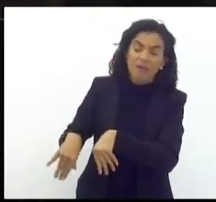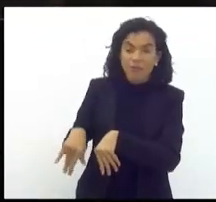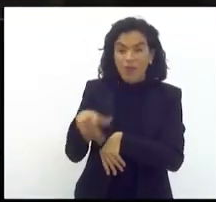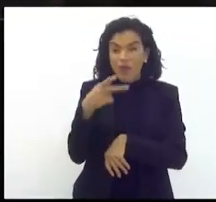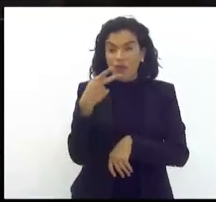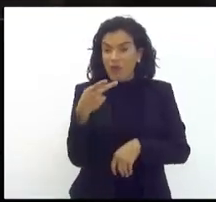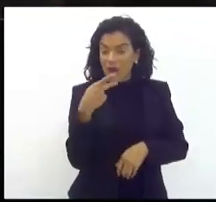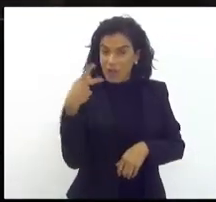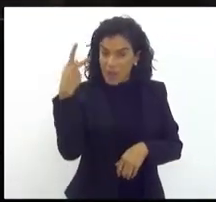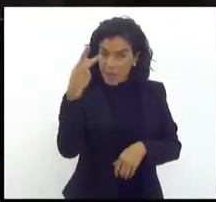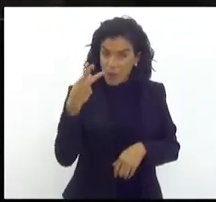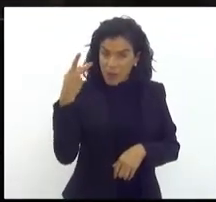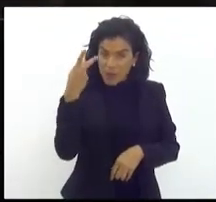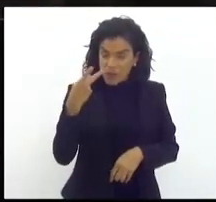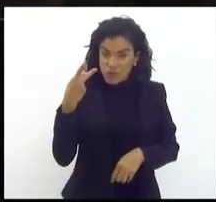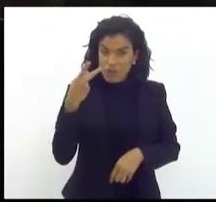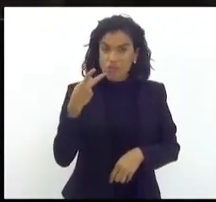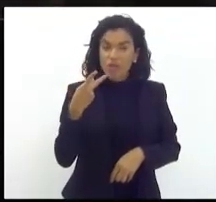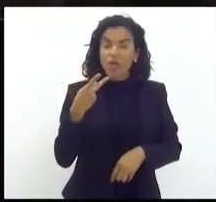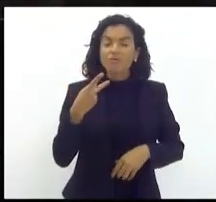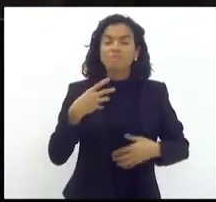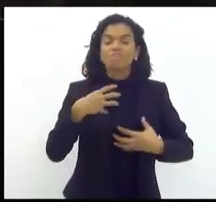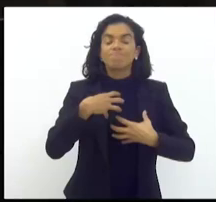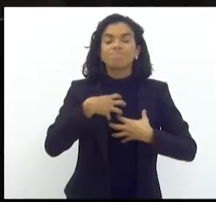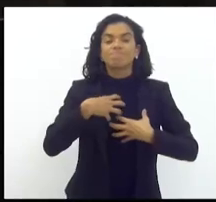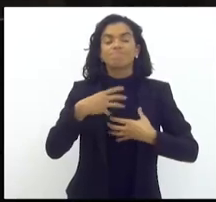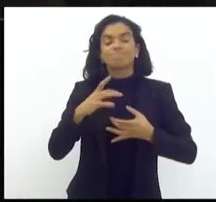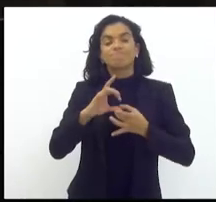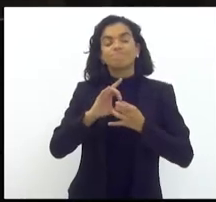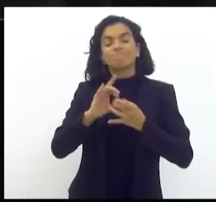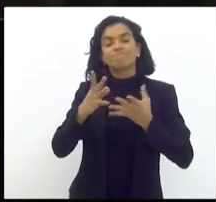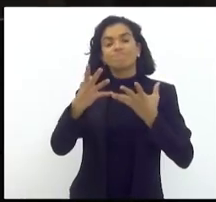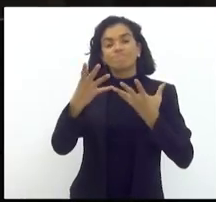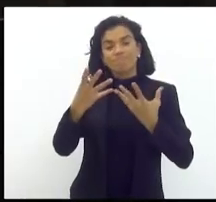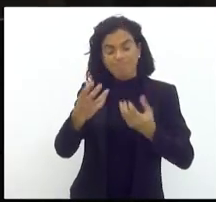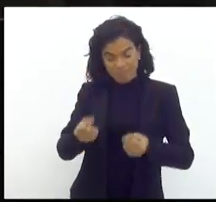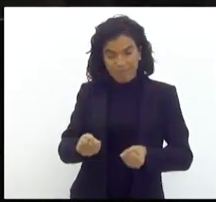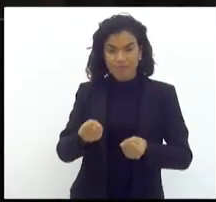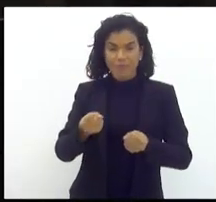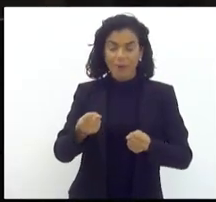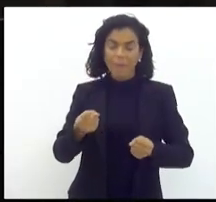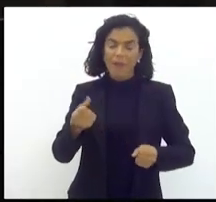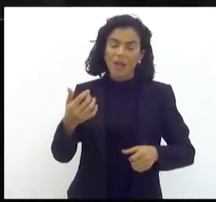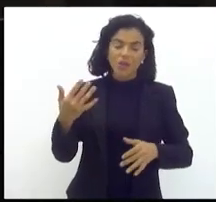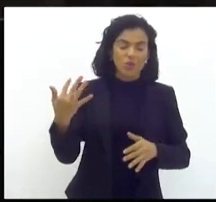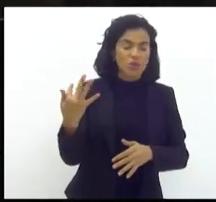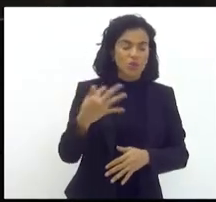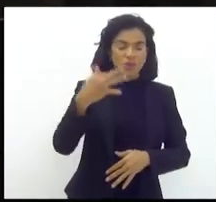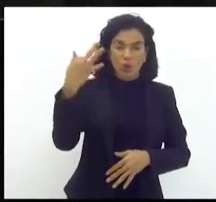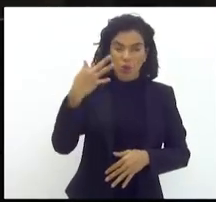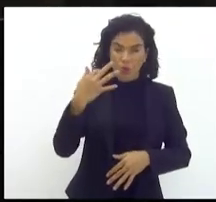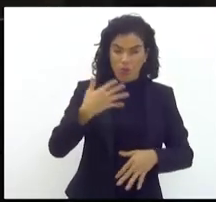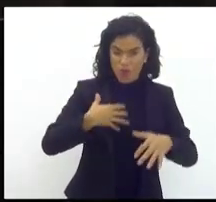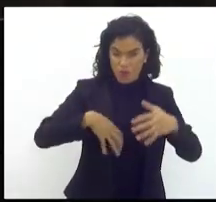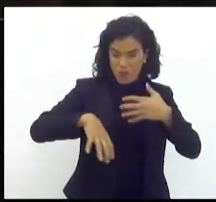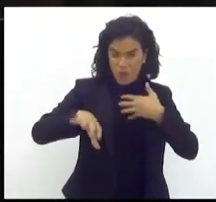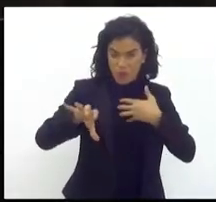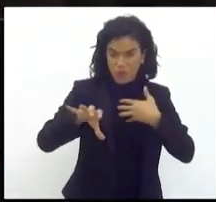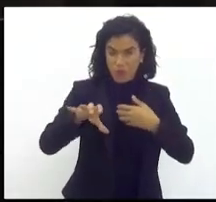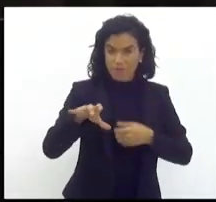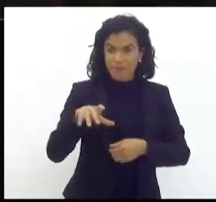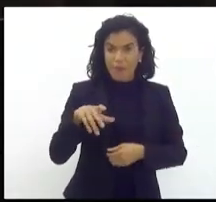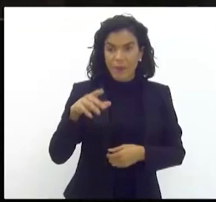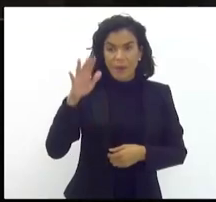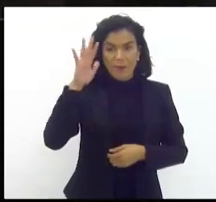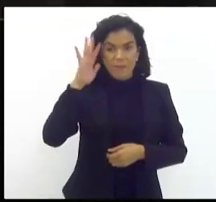venho falar da política que se deixa afetar pela dor do outro Se a gente pudesse pensar